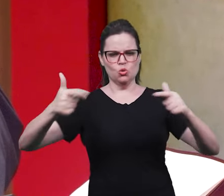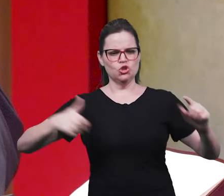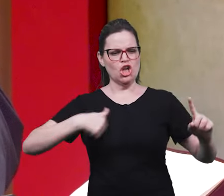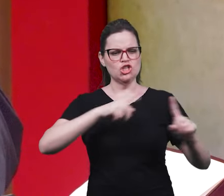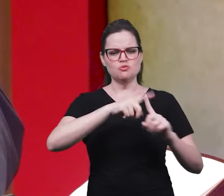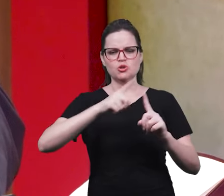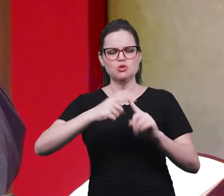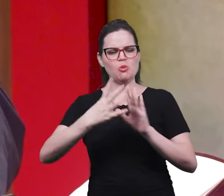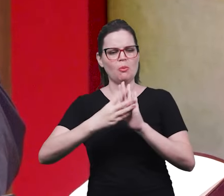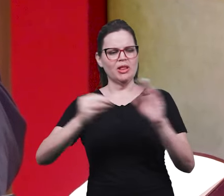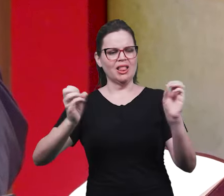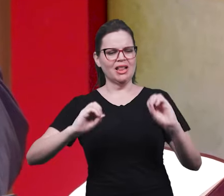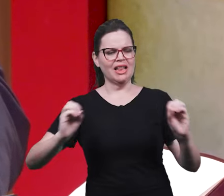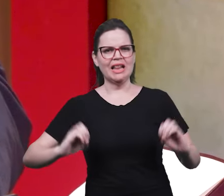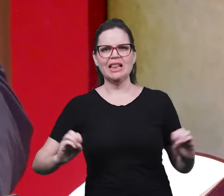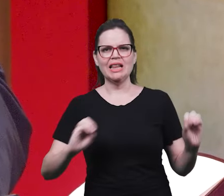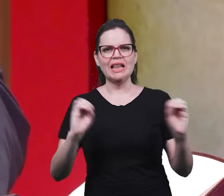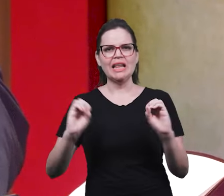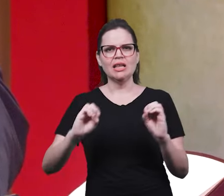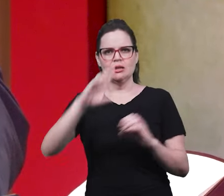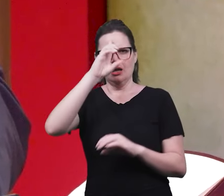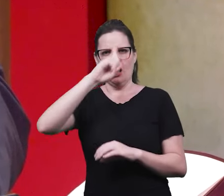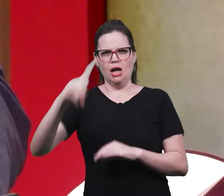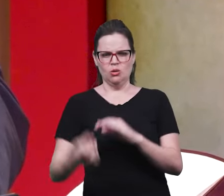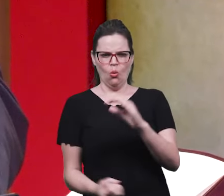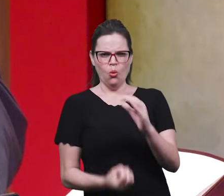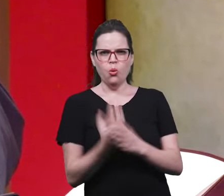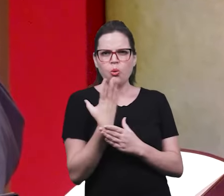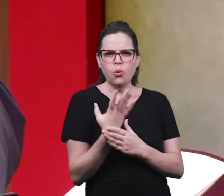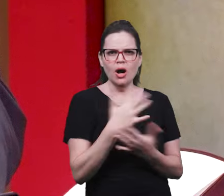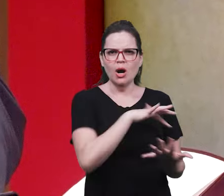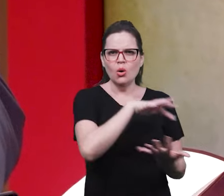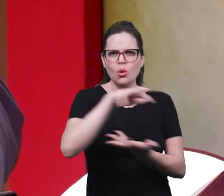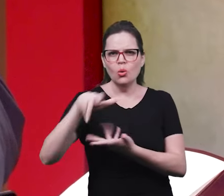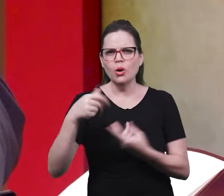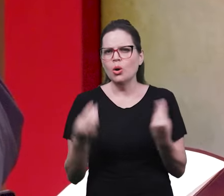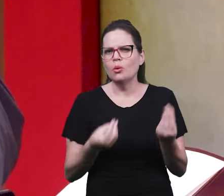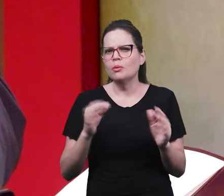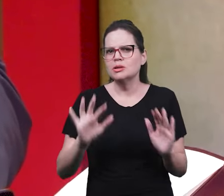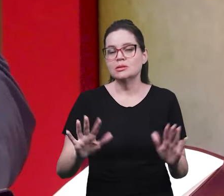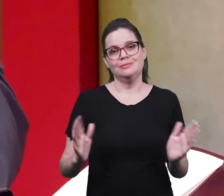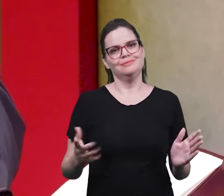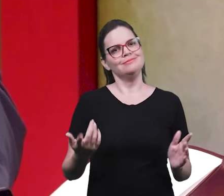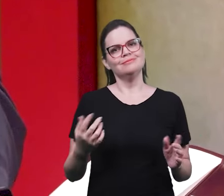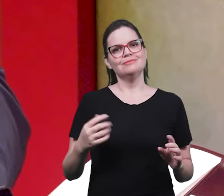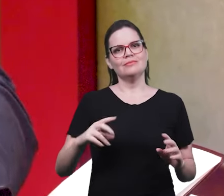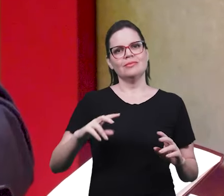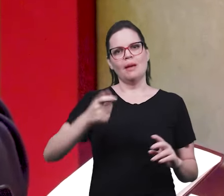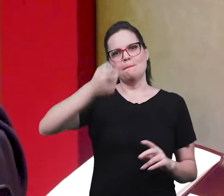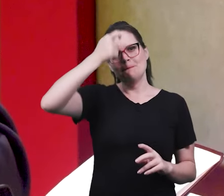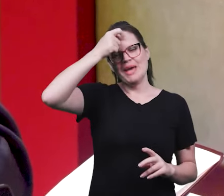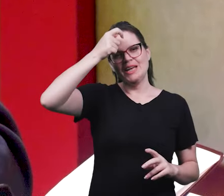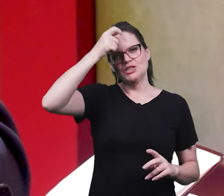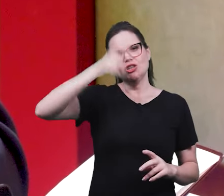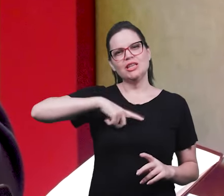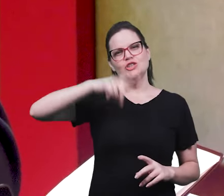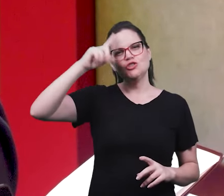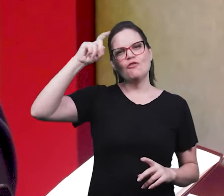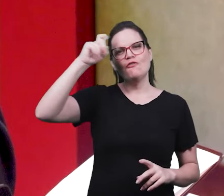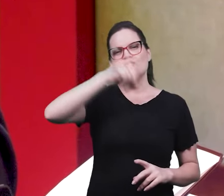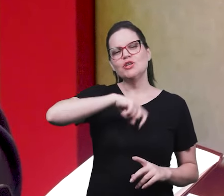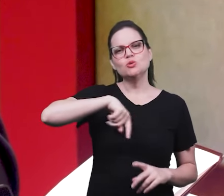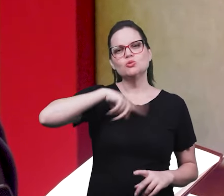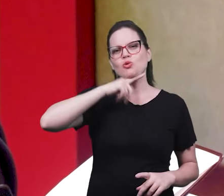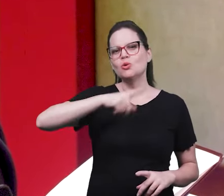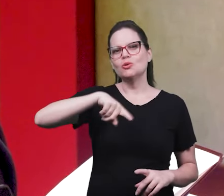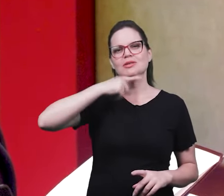aceitar isso. Como é que pode alguém criar uma coisa? Porque o homem não tem capacidade para isso. A dificuldade da filosofia é querer comparar o homem